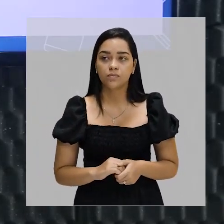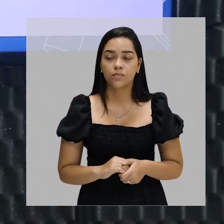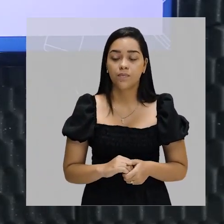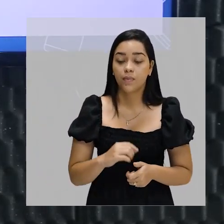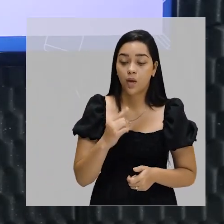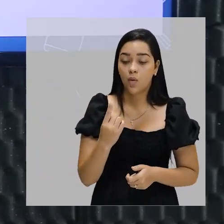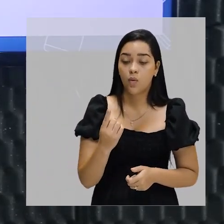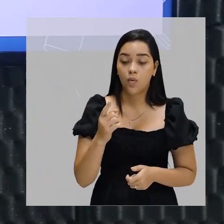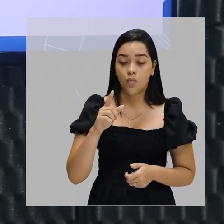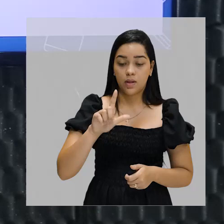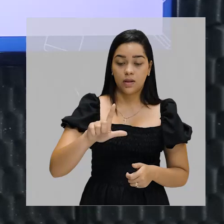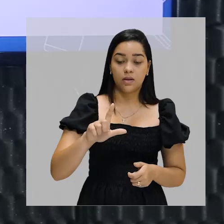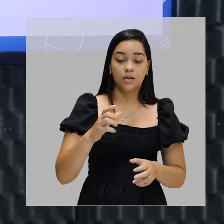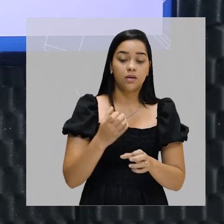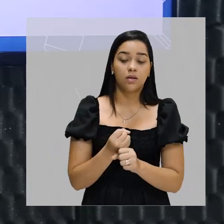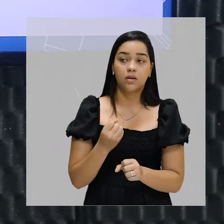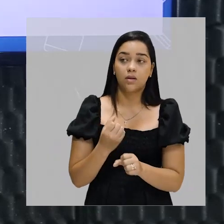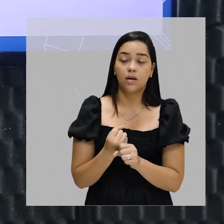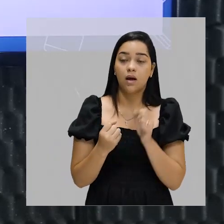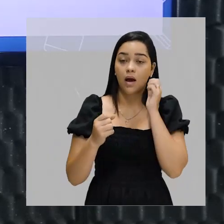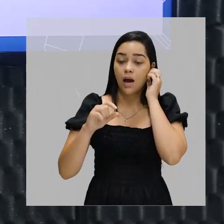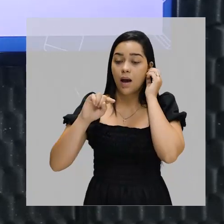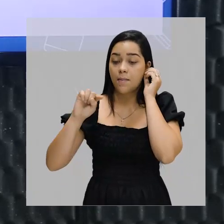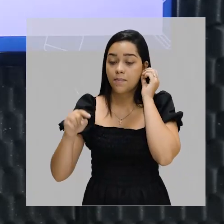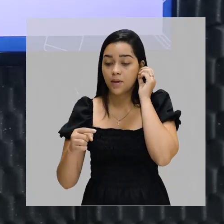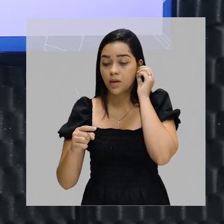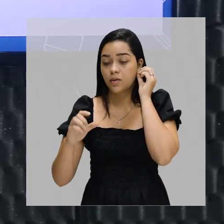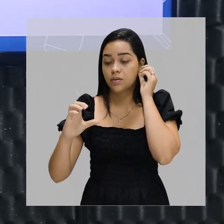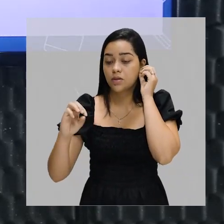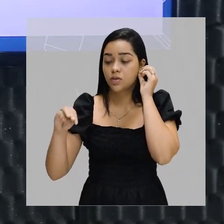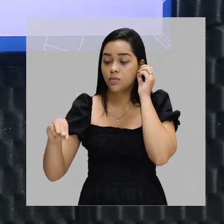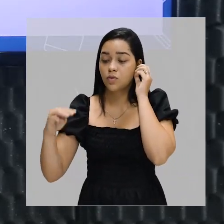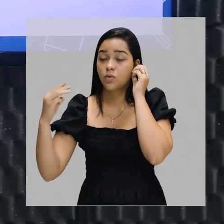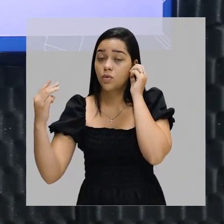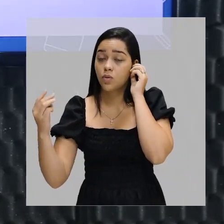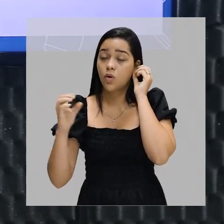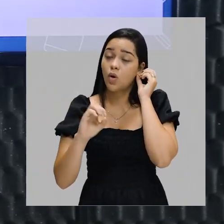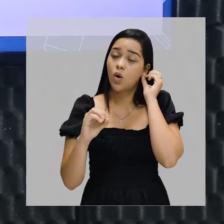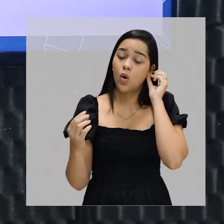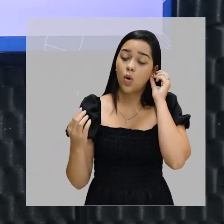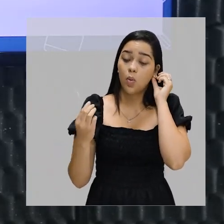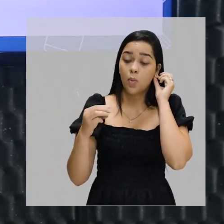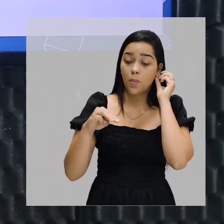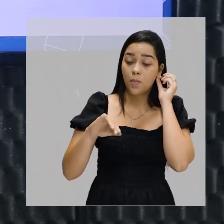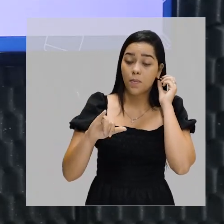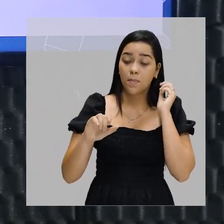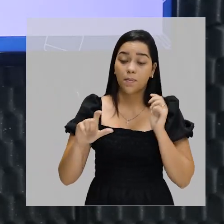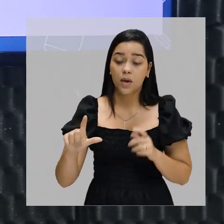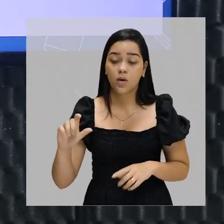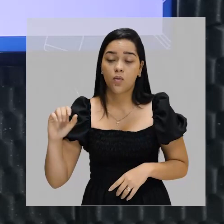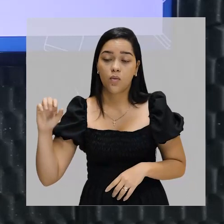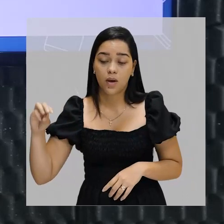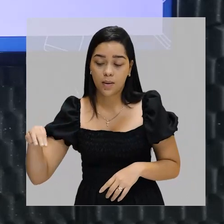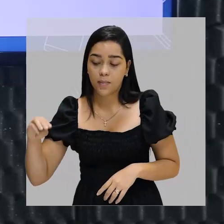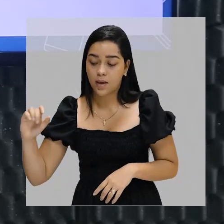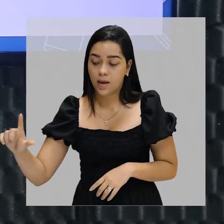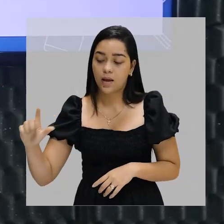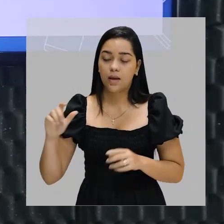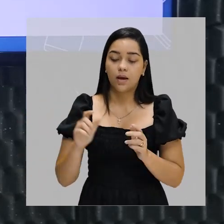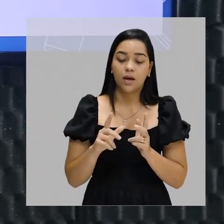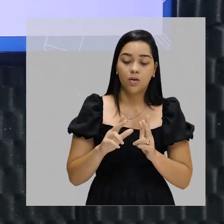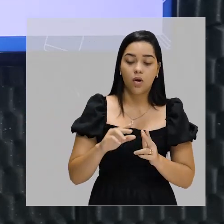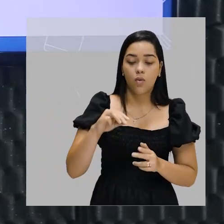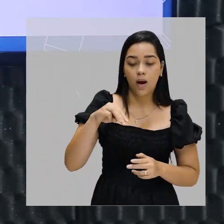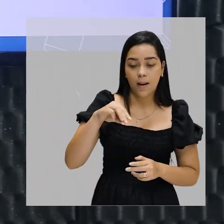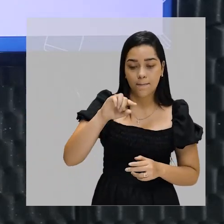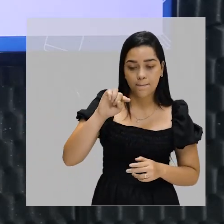1 litro vai equivaler a 1000 centímetros cúbicos, ou 1000 ml. Então, 1 litro equivale a